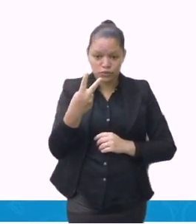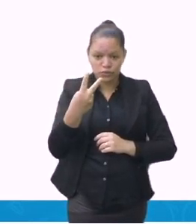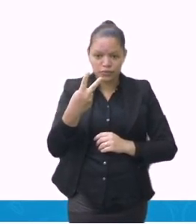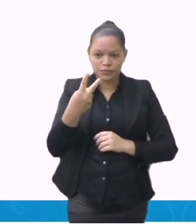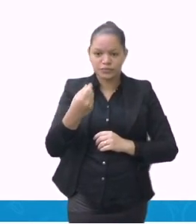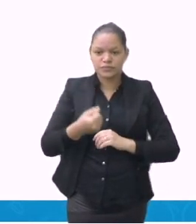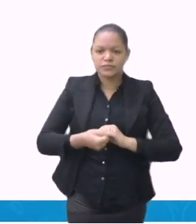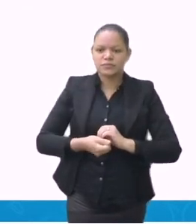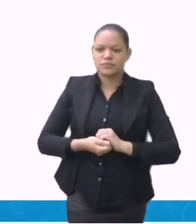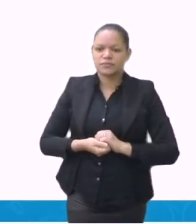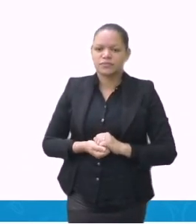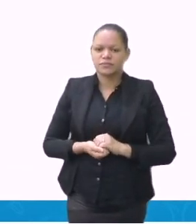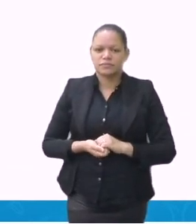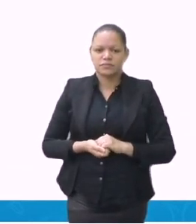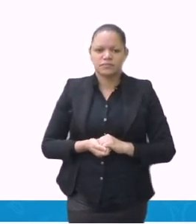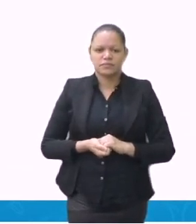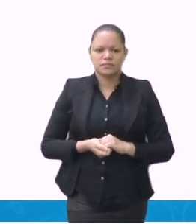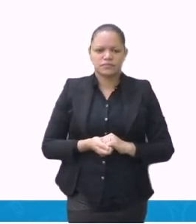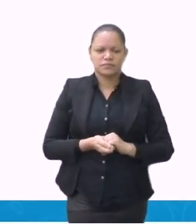G2.